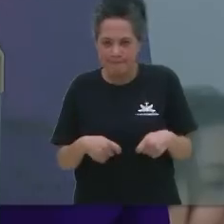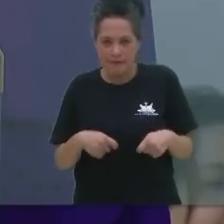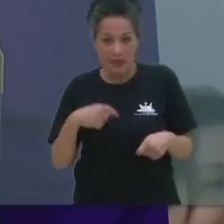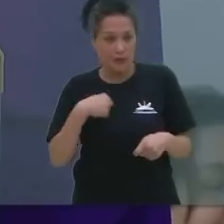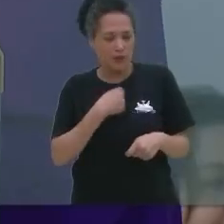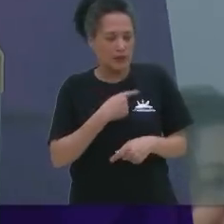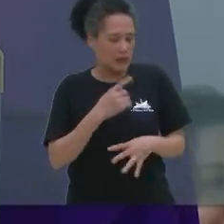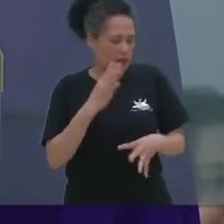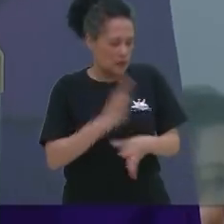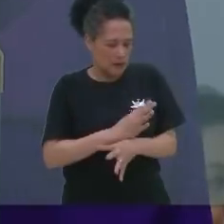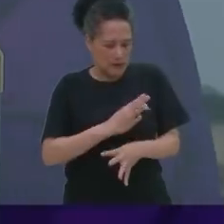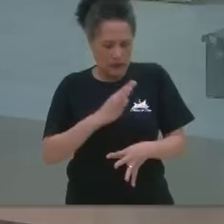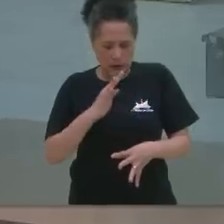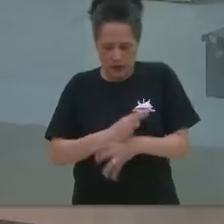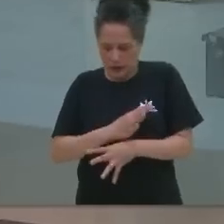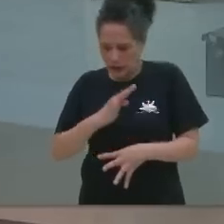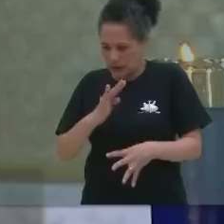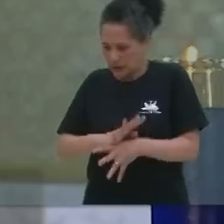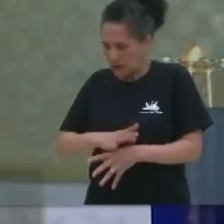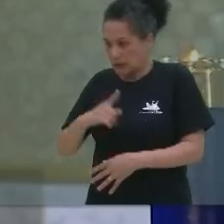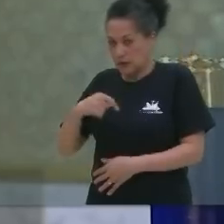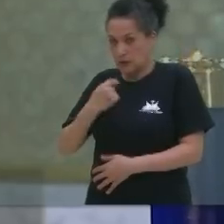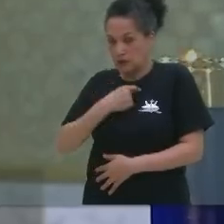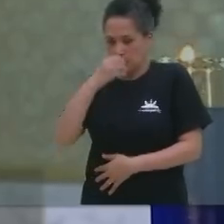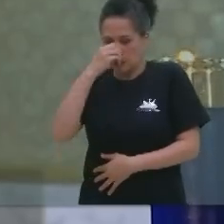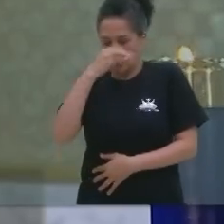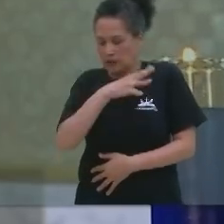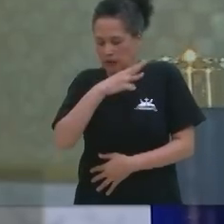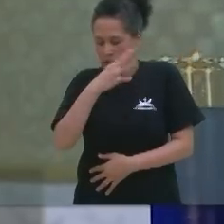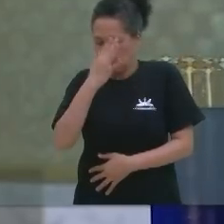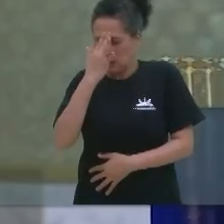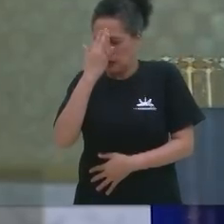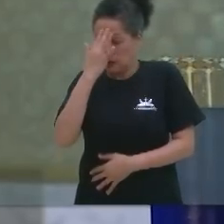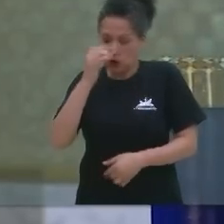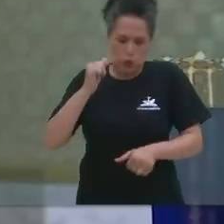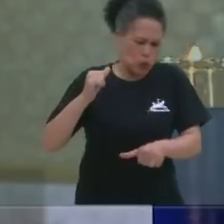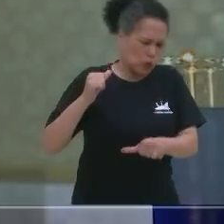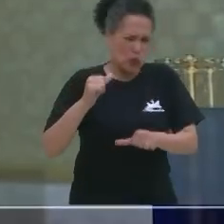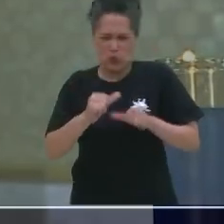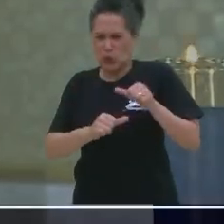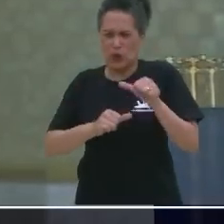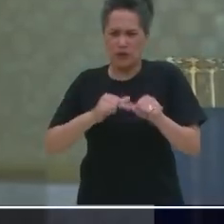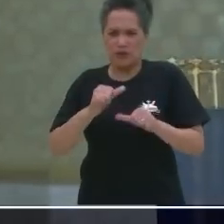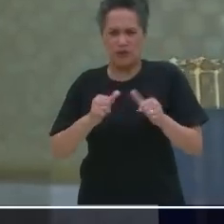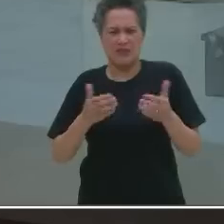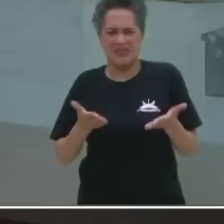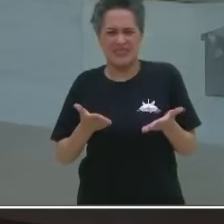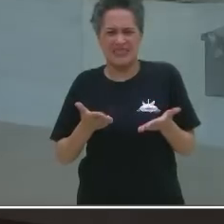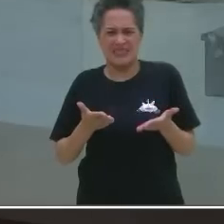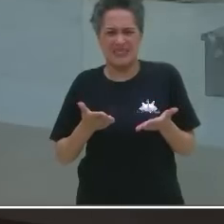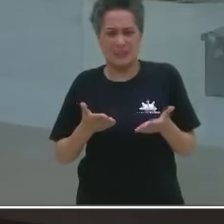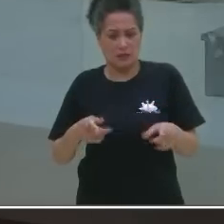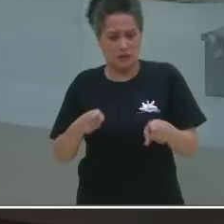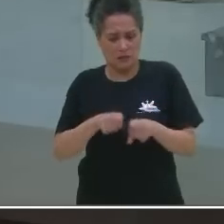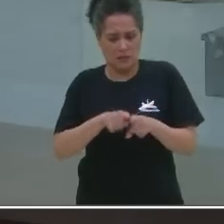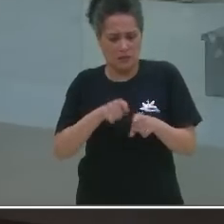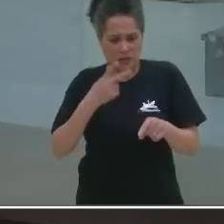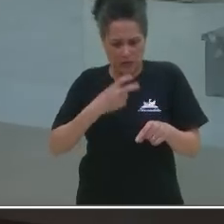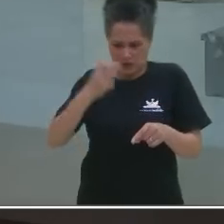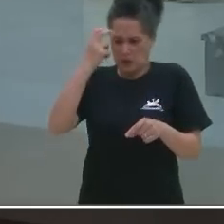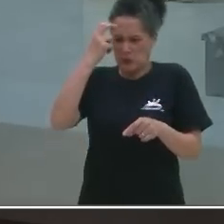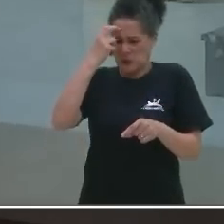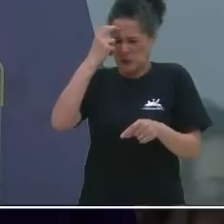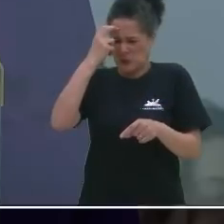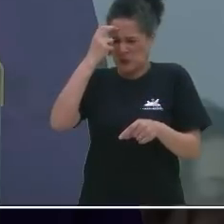intolerância, nossa agressividade, essa cultura da morte